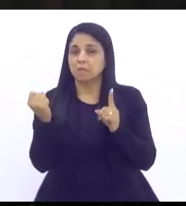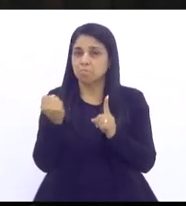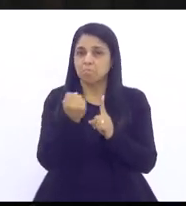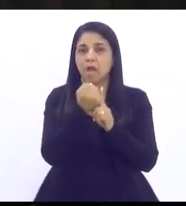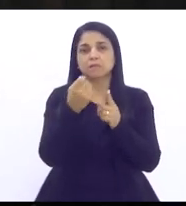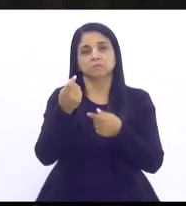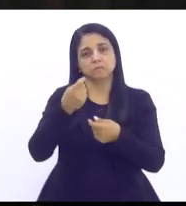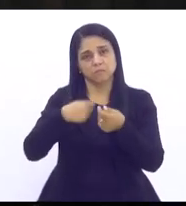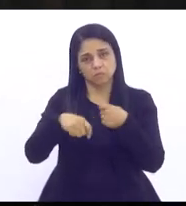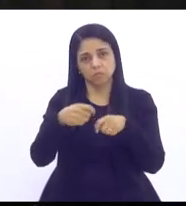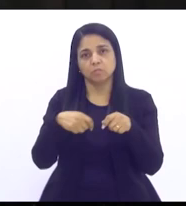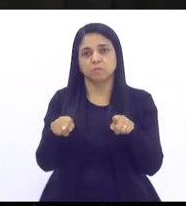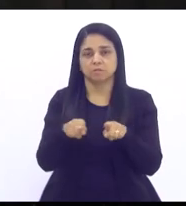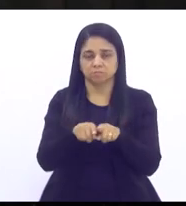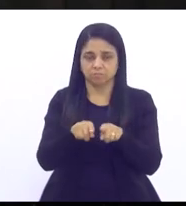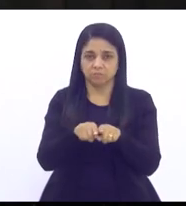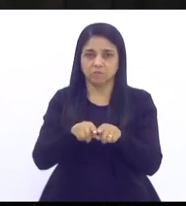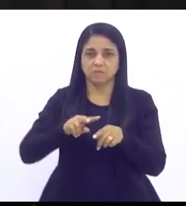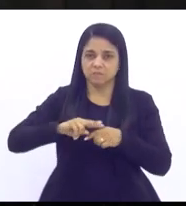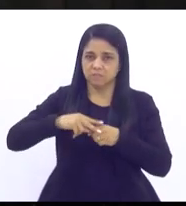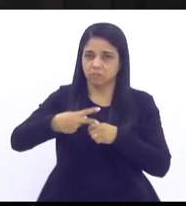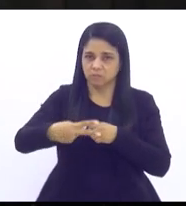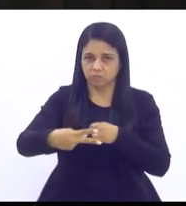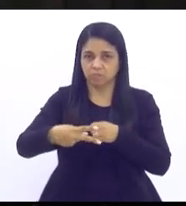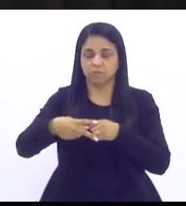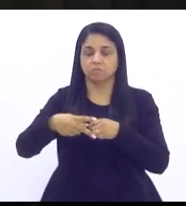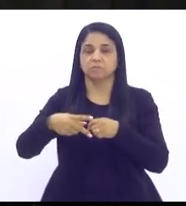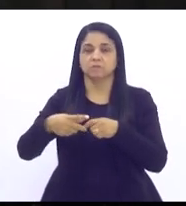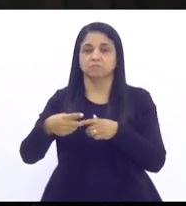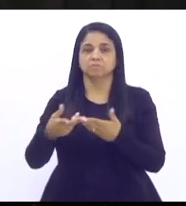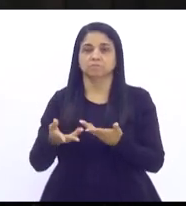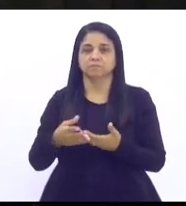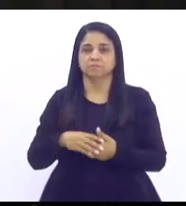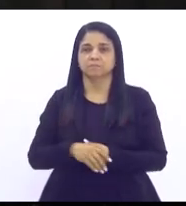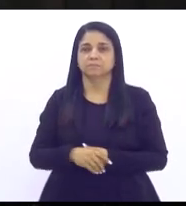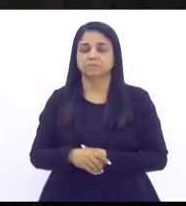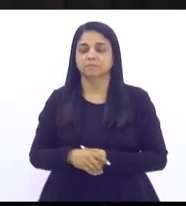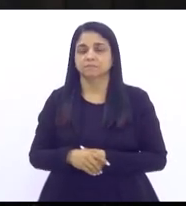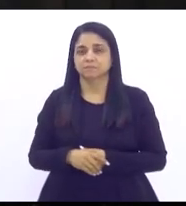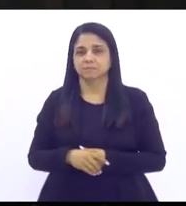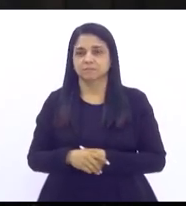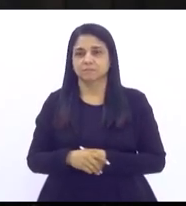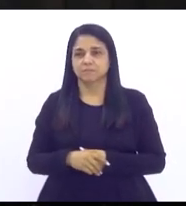economia, principalmente no ciclo financeiro da economia.